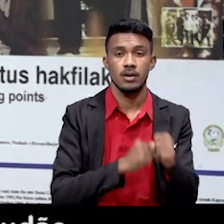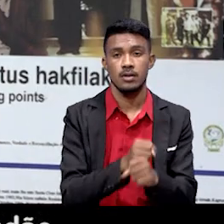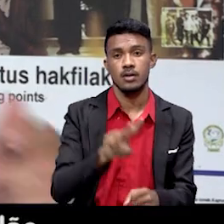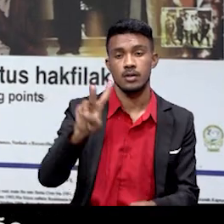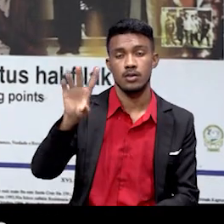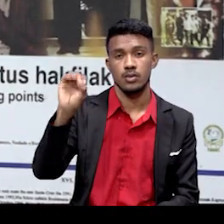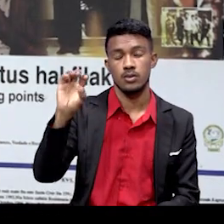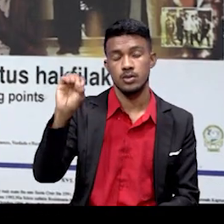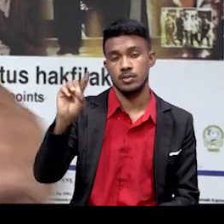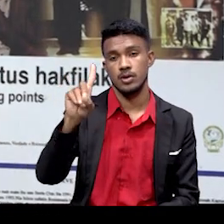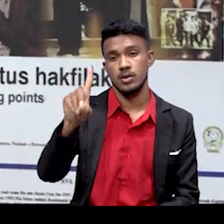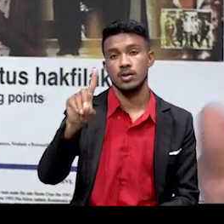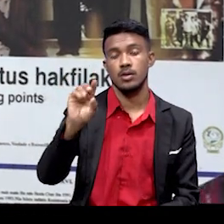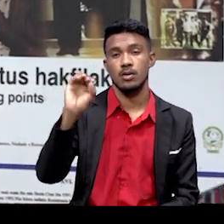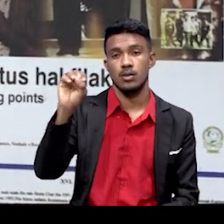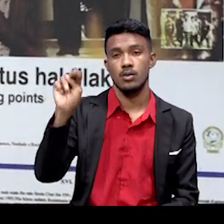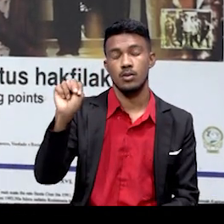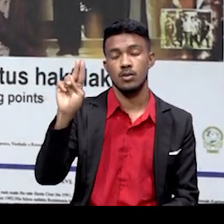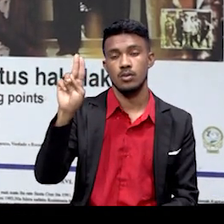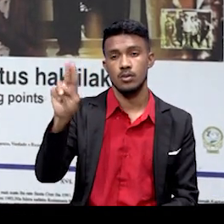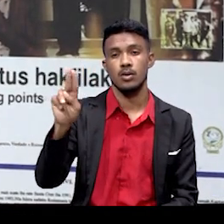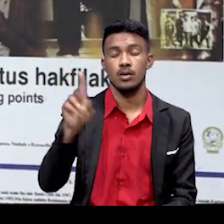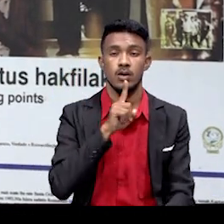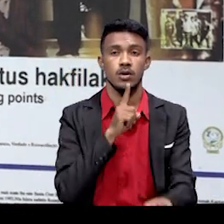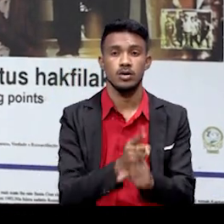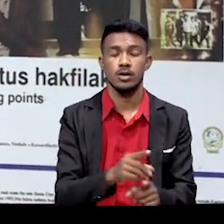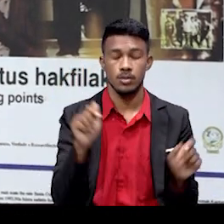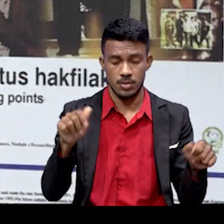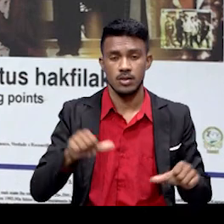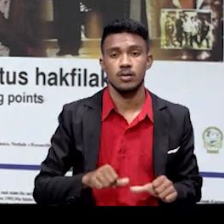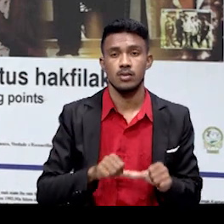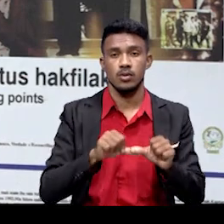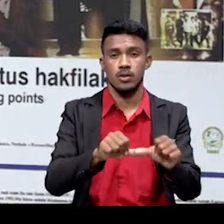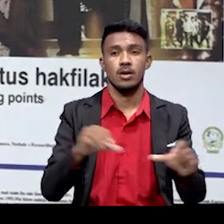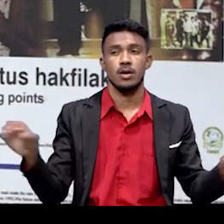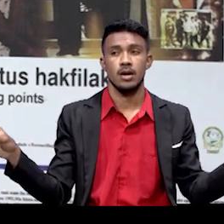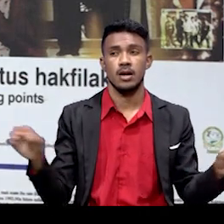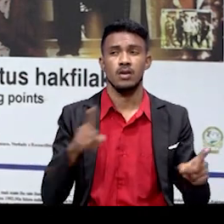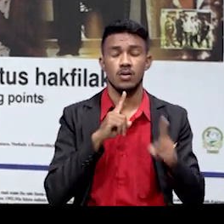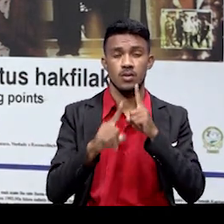governo transição ONU e a LOS para ato continua mas claro